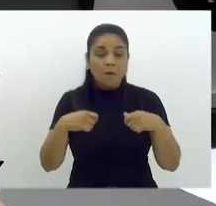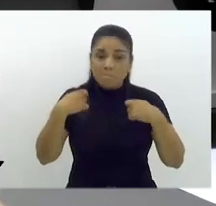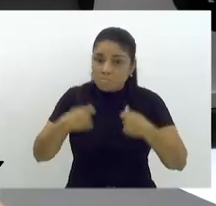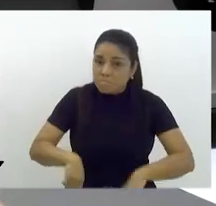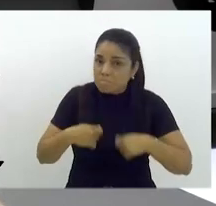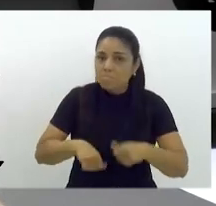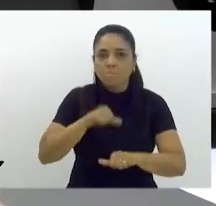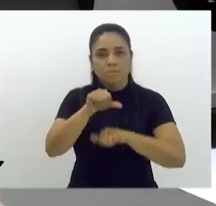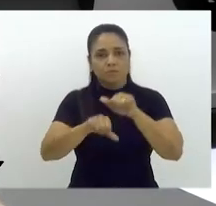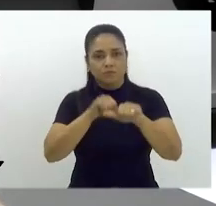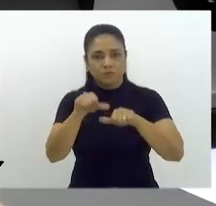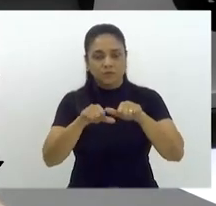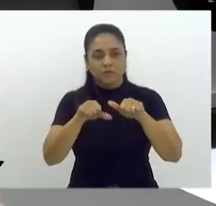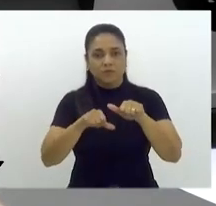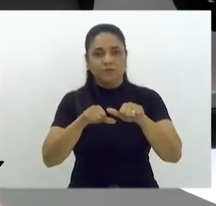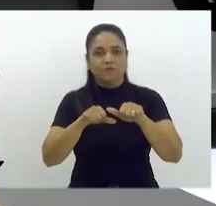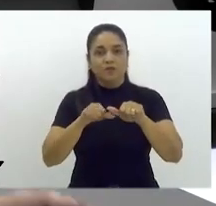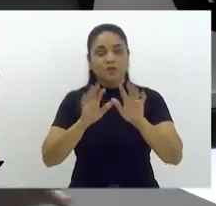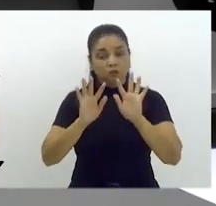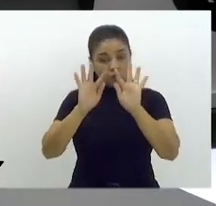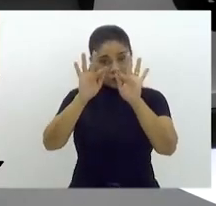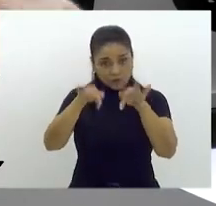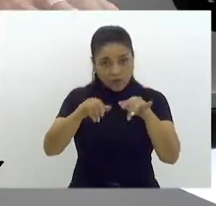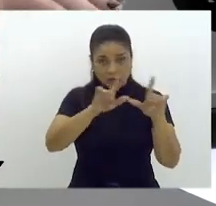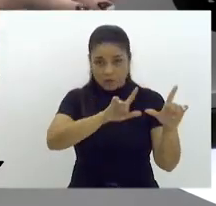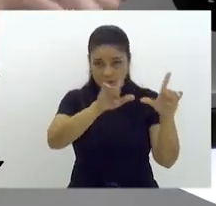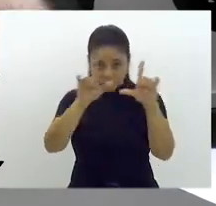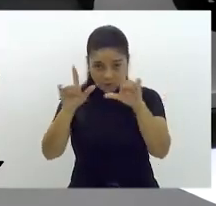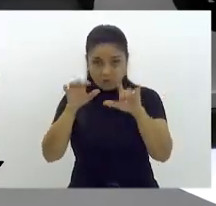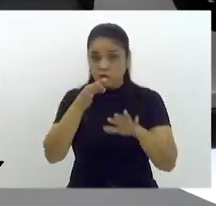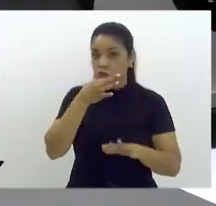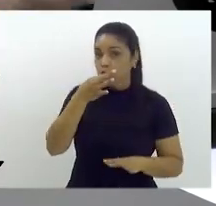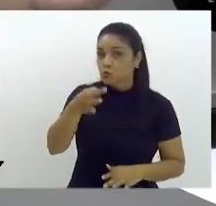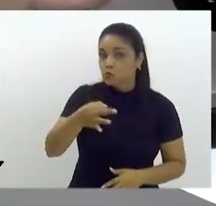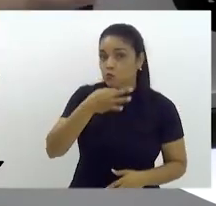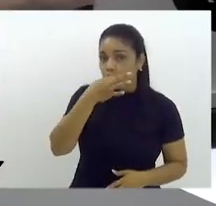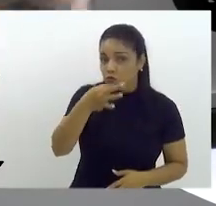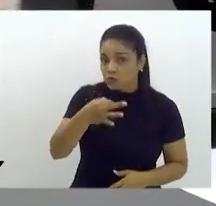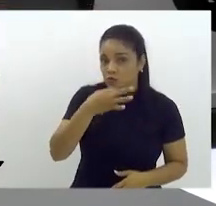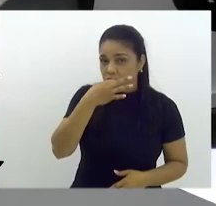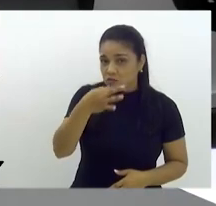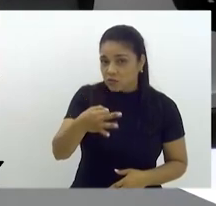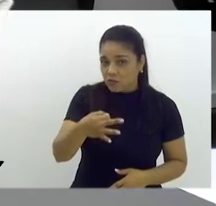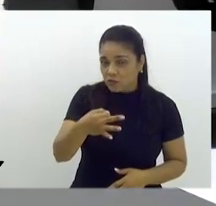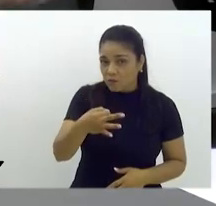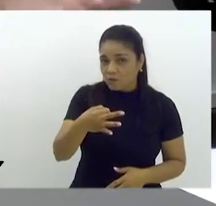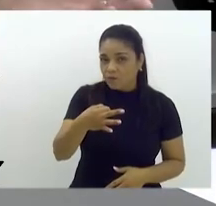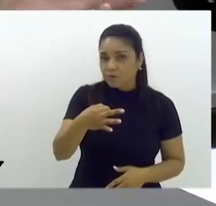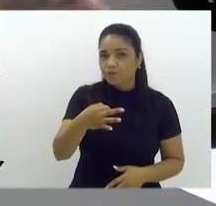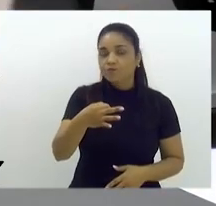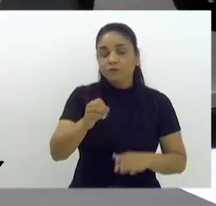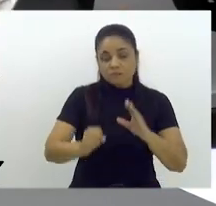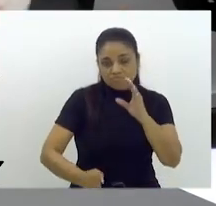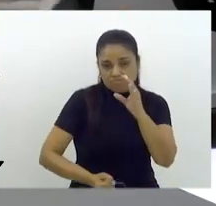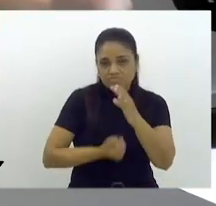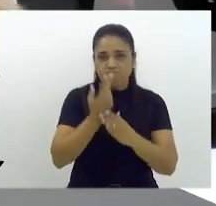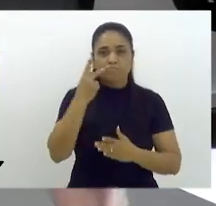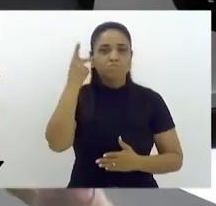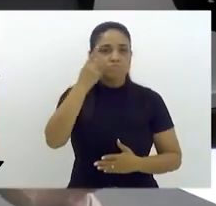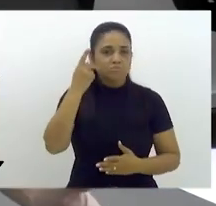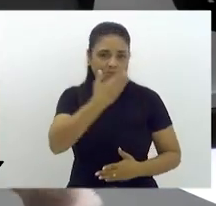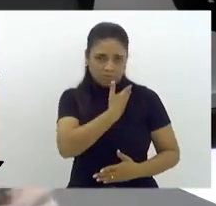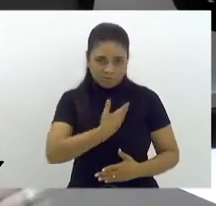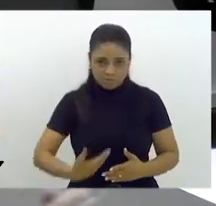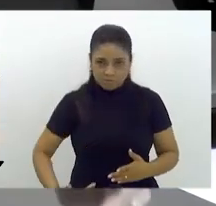é por isso que é o final da apresentação vai haver uma sugestão aqui de se levar a política você criar uma política pública cada vez mais